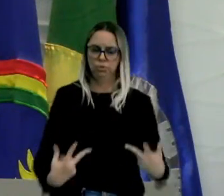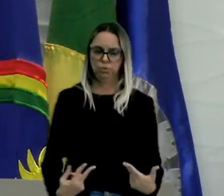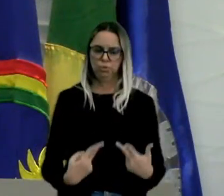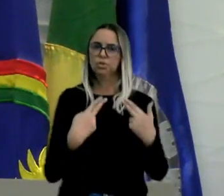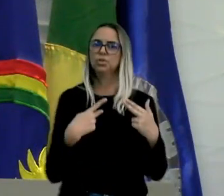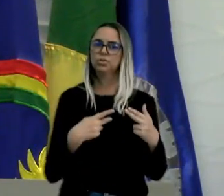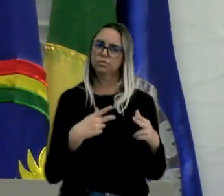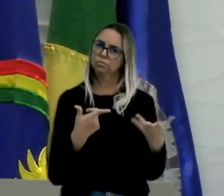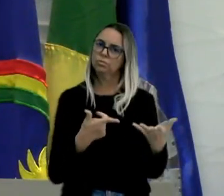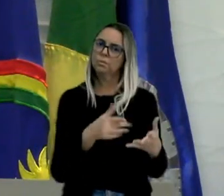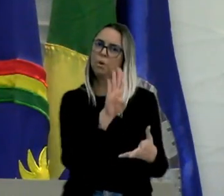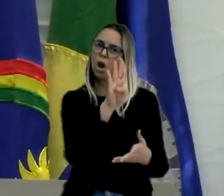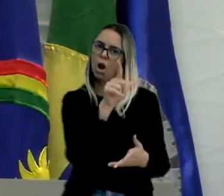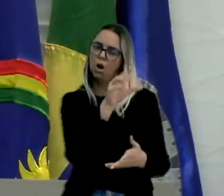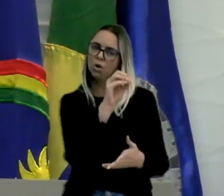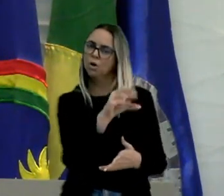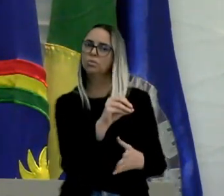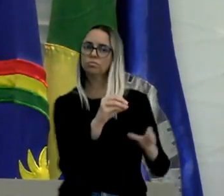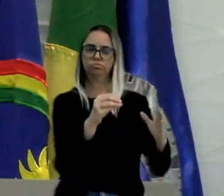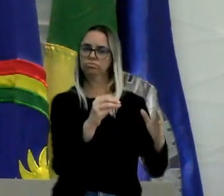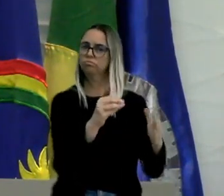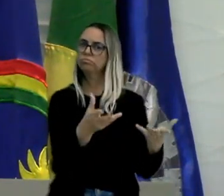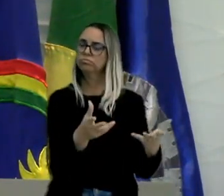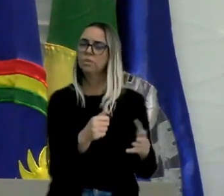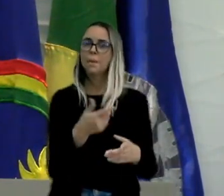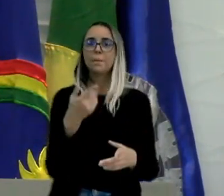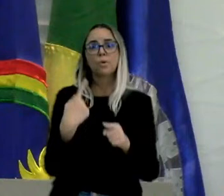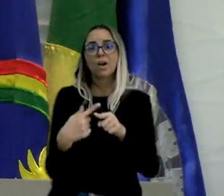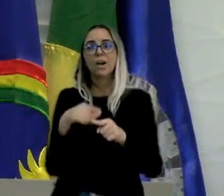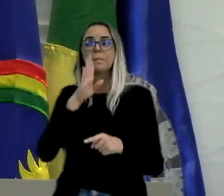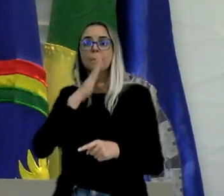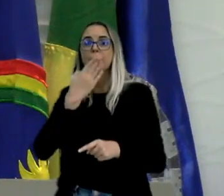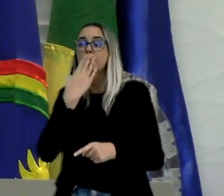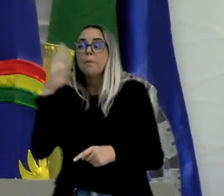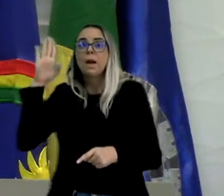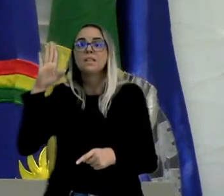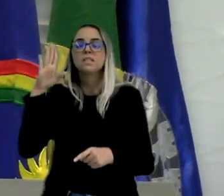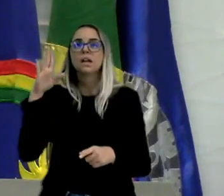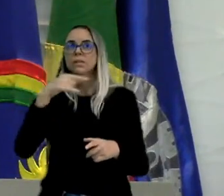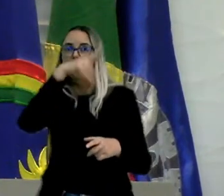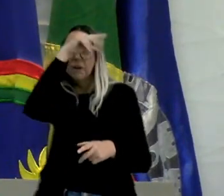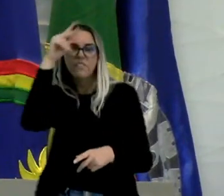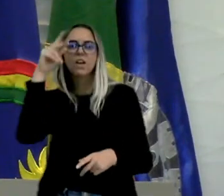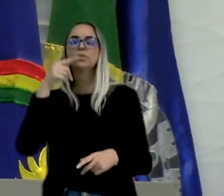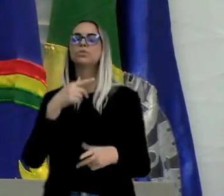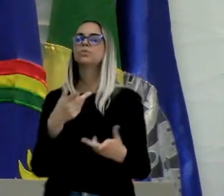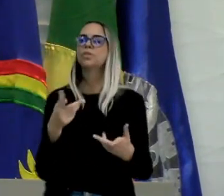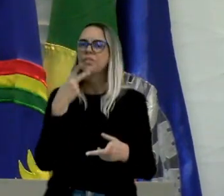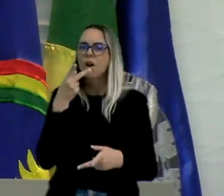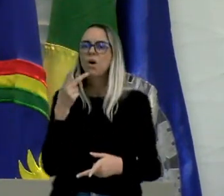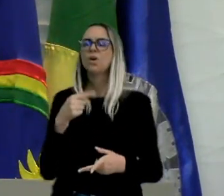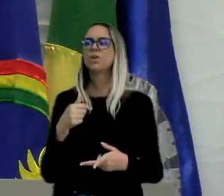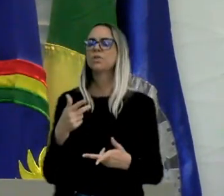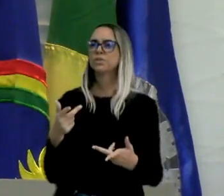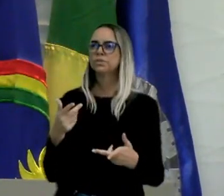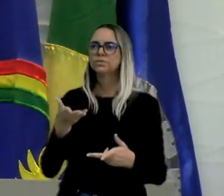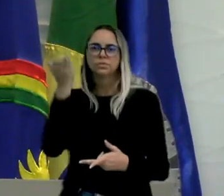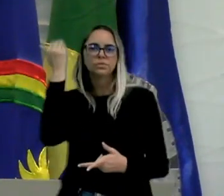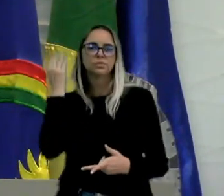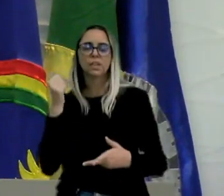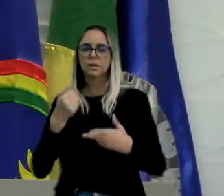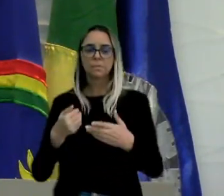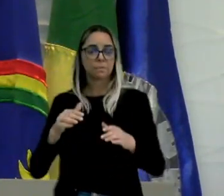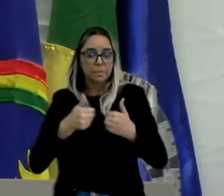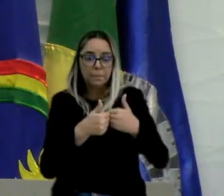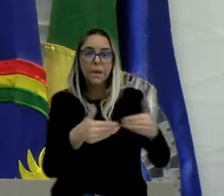medit mesmo faltando se meses que que foi uma promessa do prefeito de que de imediato abriu o blog cirúrgico no nosso município